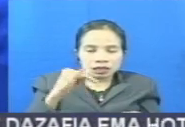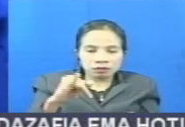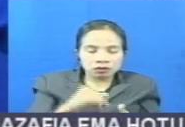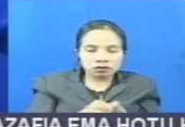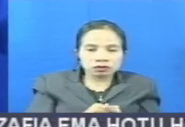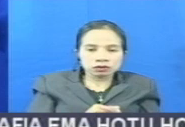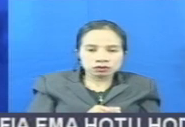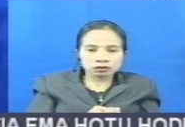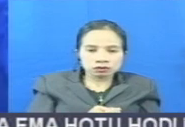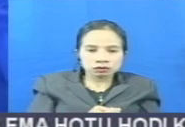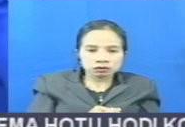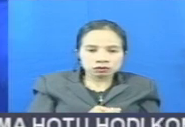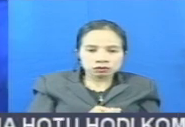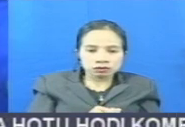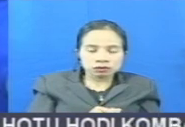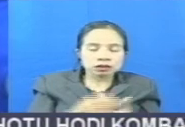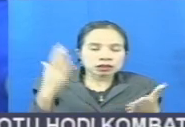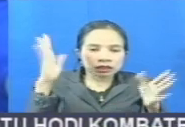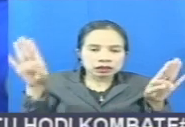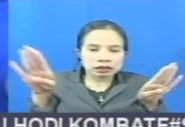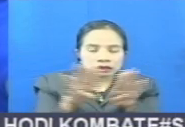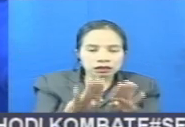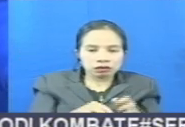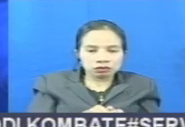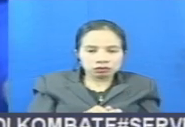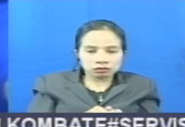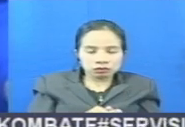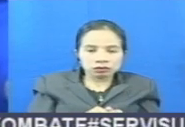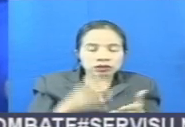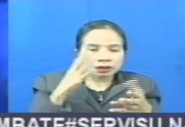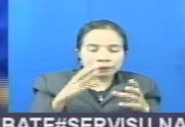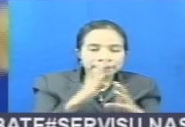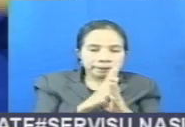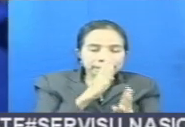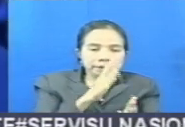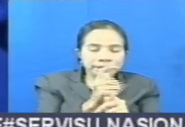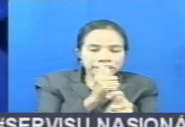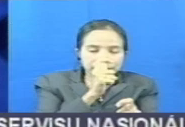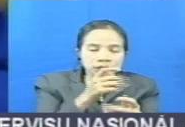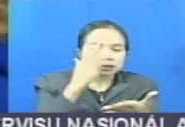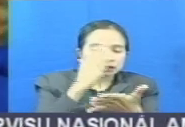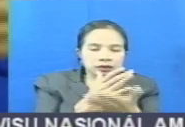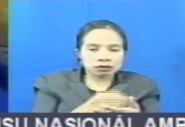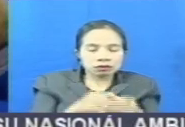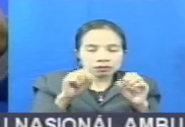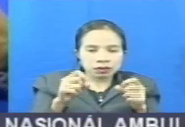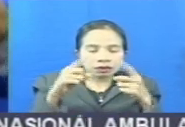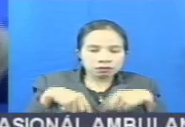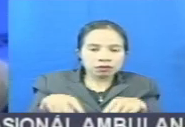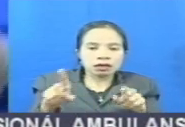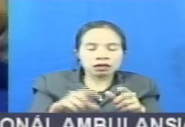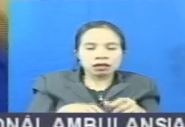sei para outro, sei para outro. Só, cira se beleba, queria que nevem,